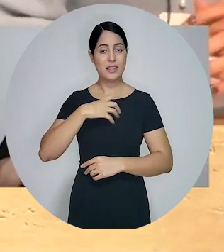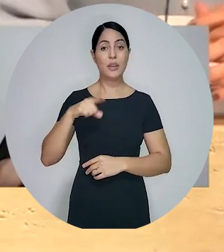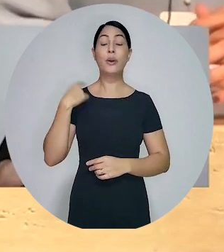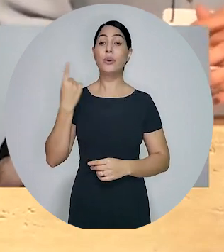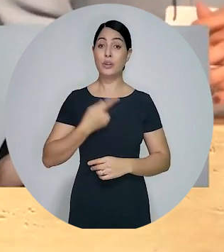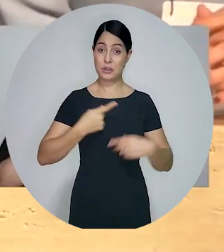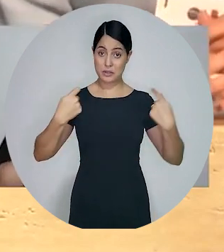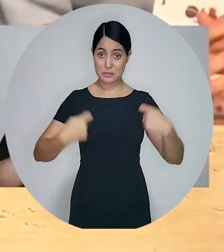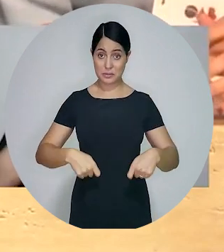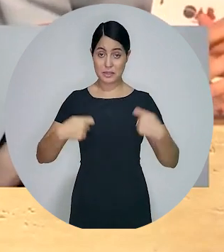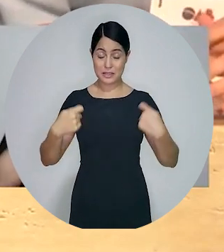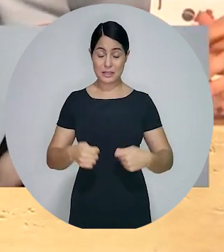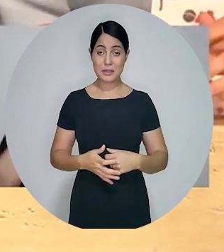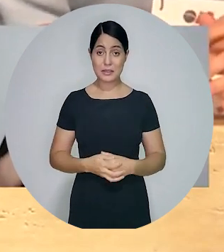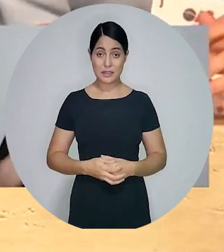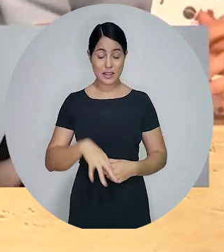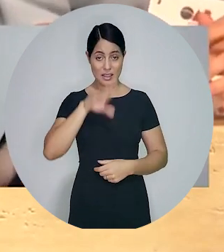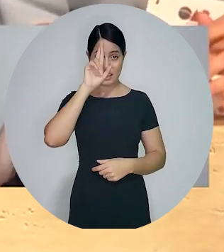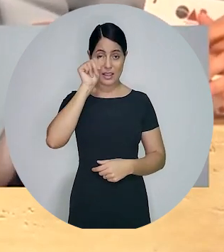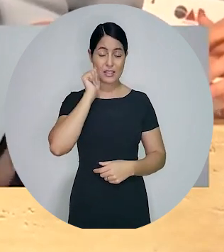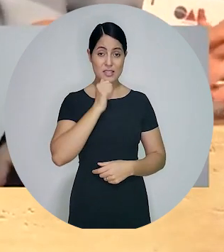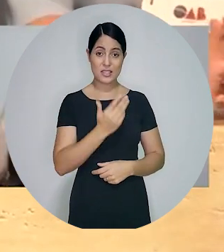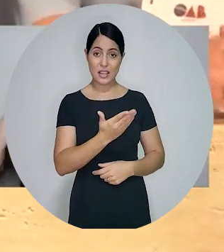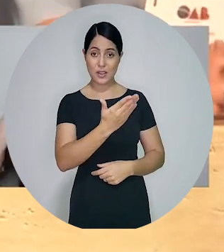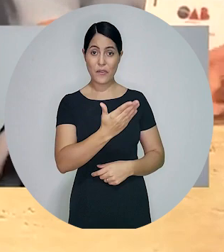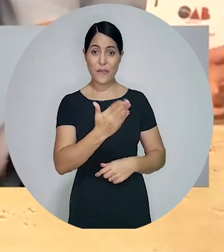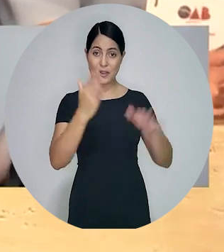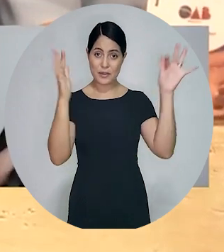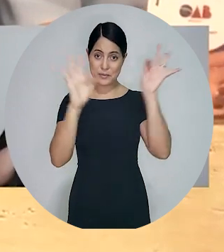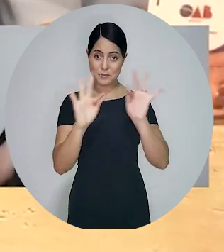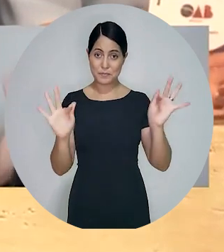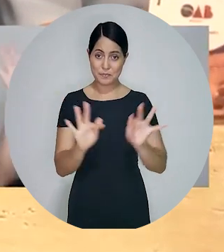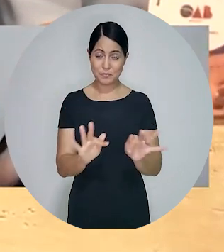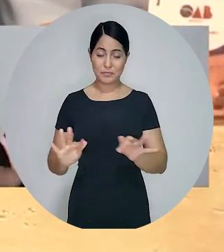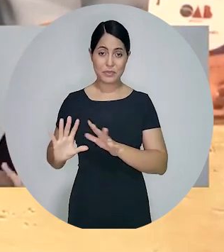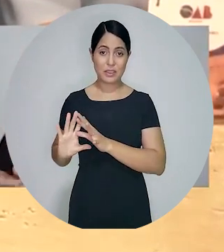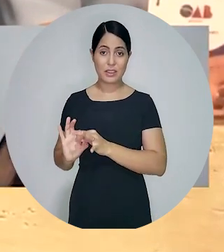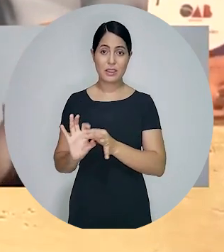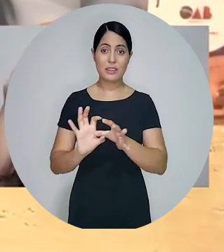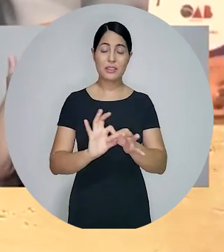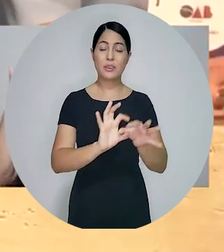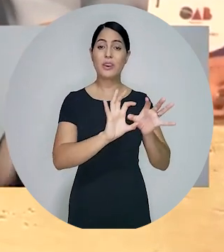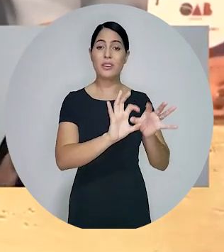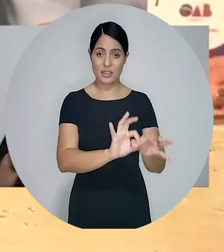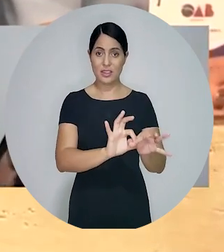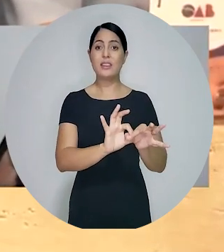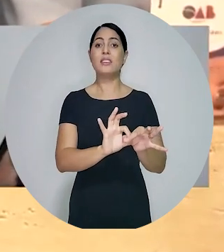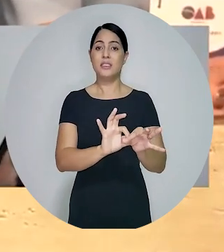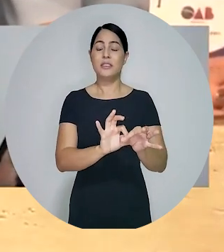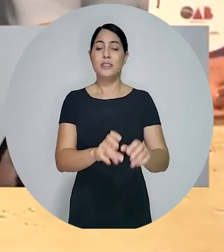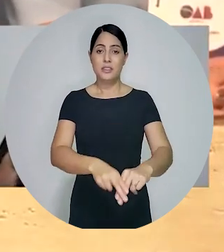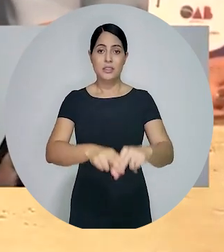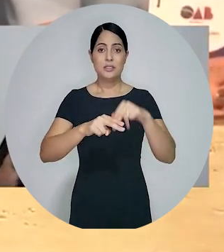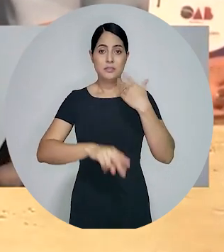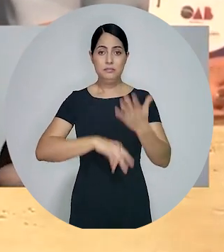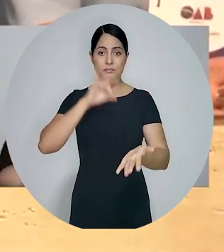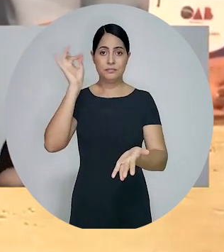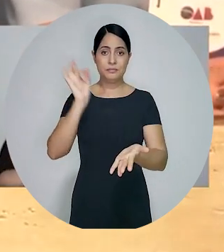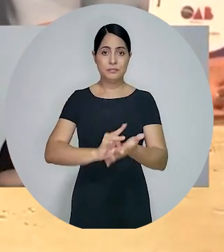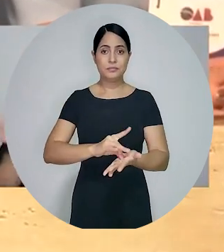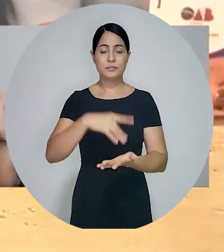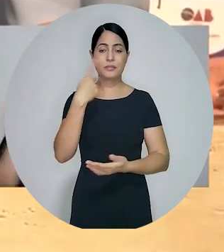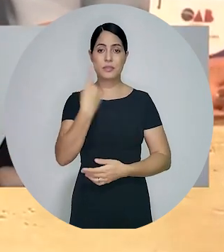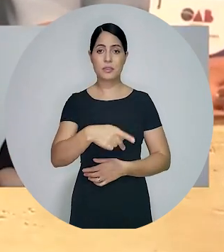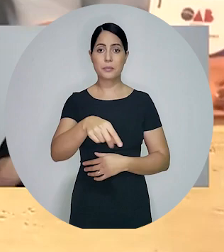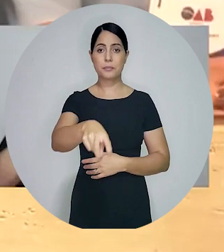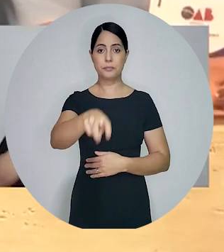isso que nós precisamos, presidente. A senhora é muito feliz quando abre de forma a registrar o